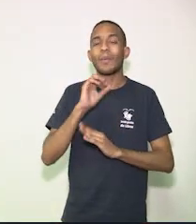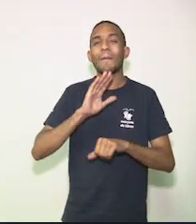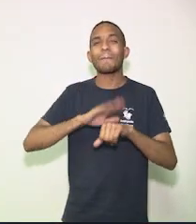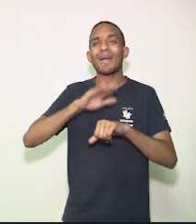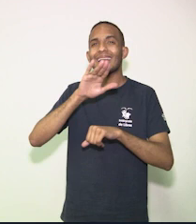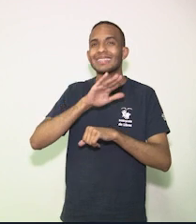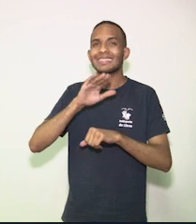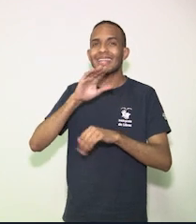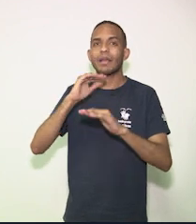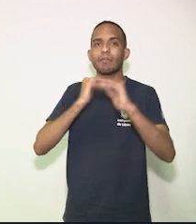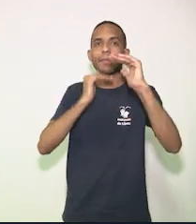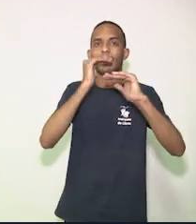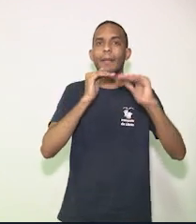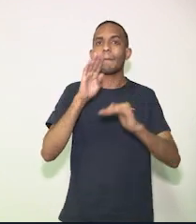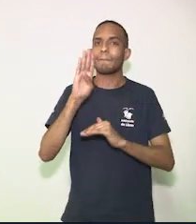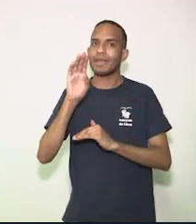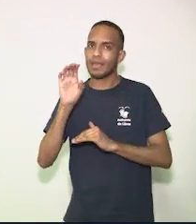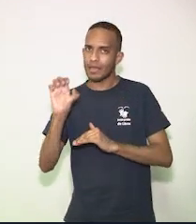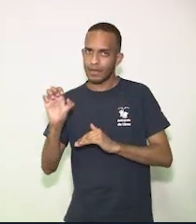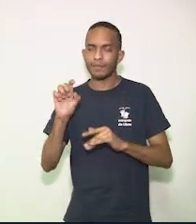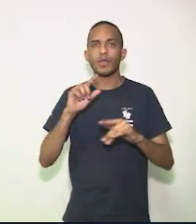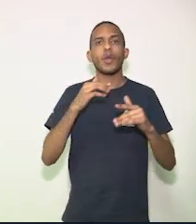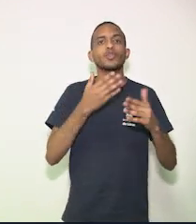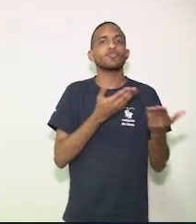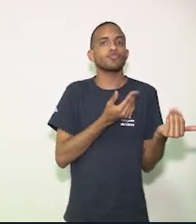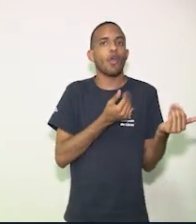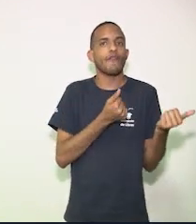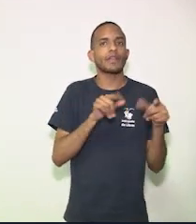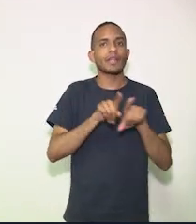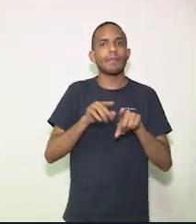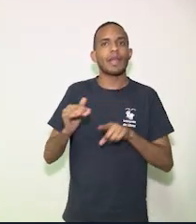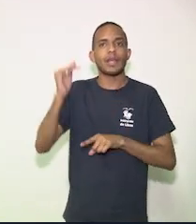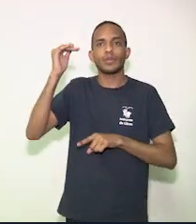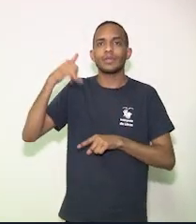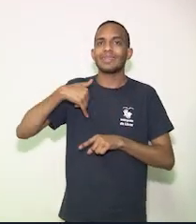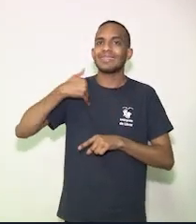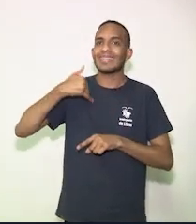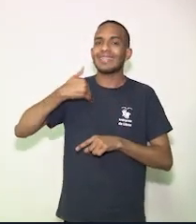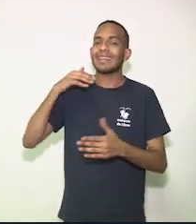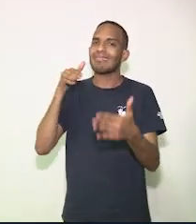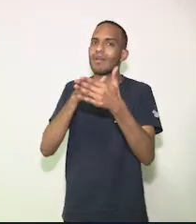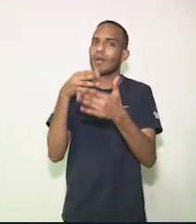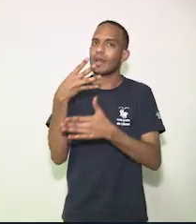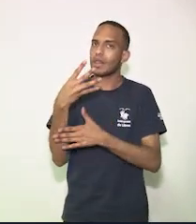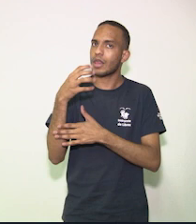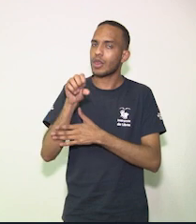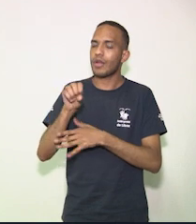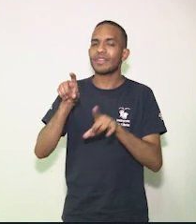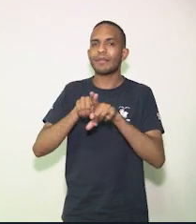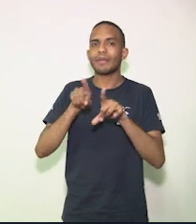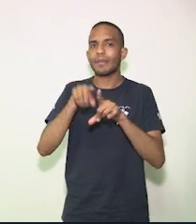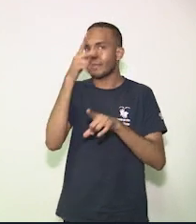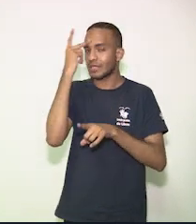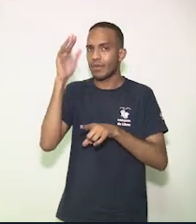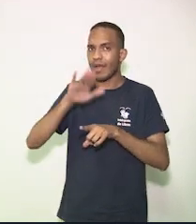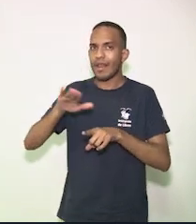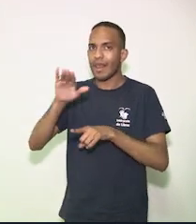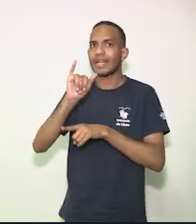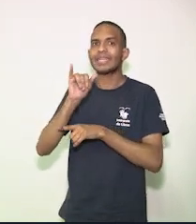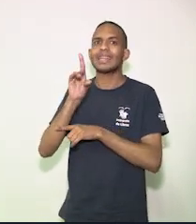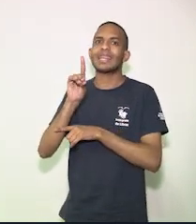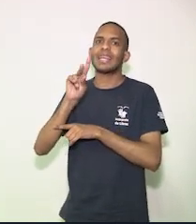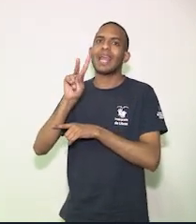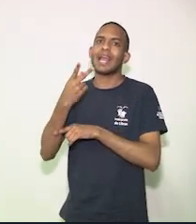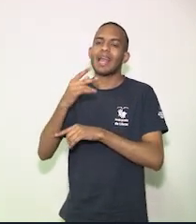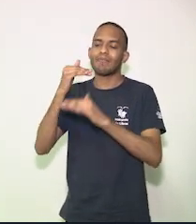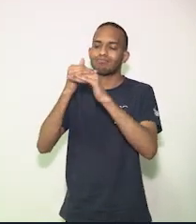maior prevalência na classe social D e E, entre jovens e adultos até 49 anos e nas pessoas nas regiões